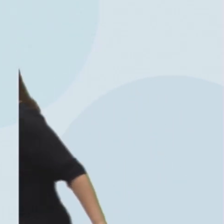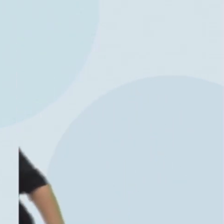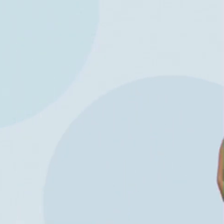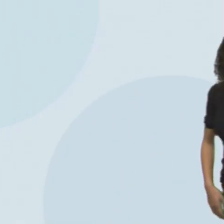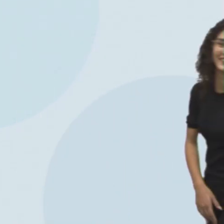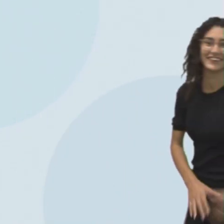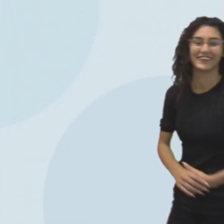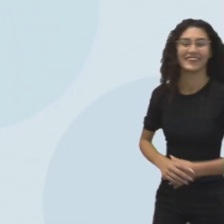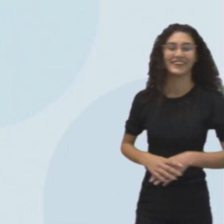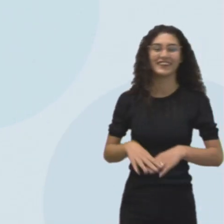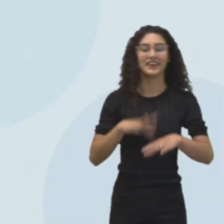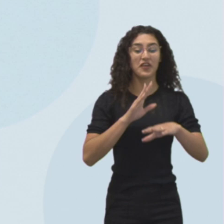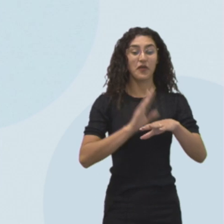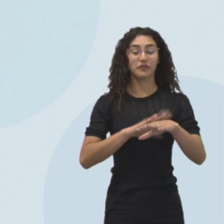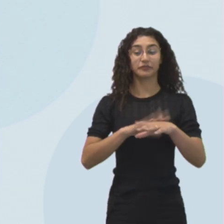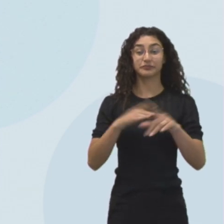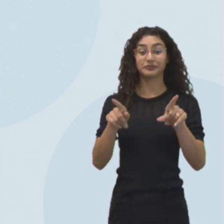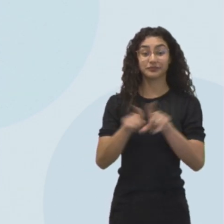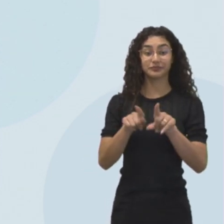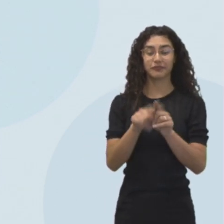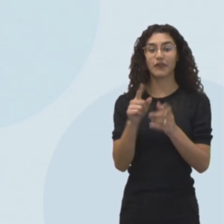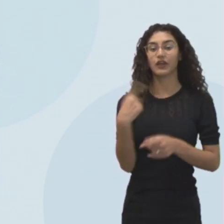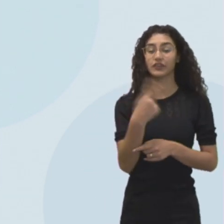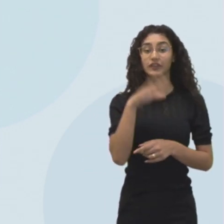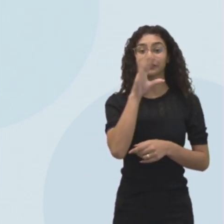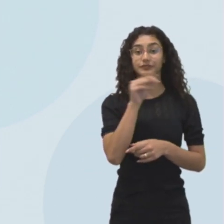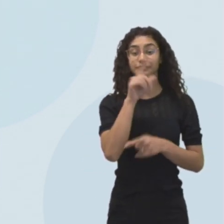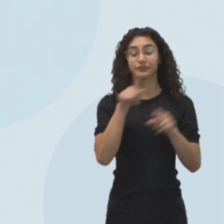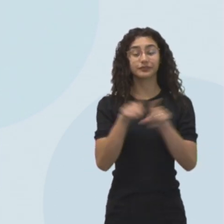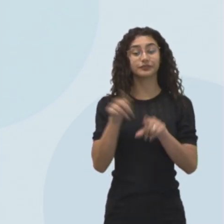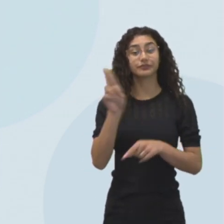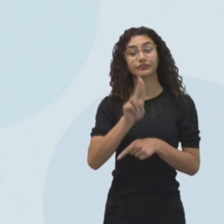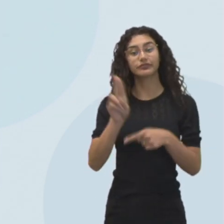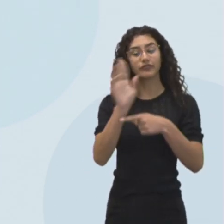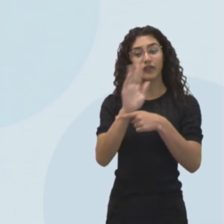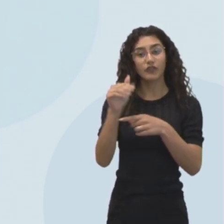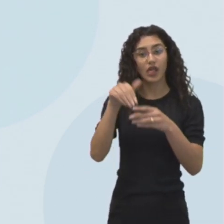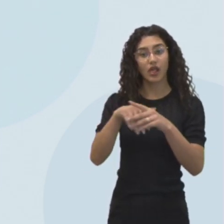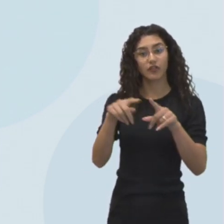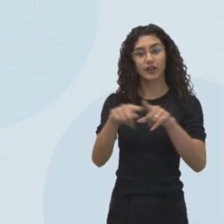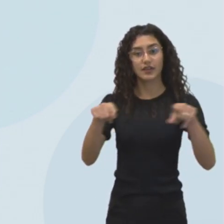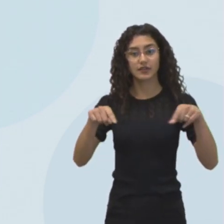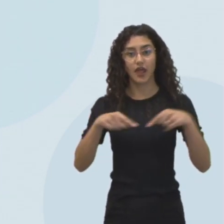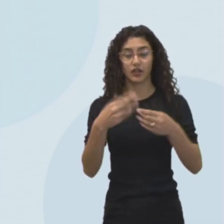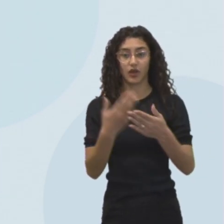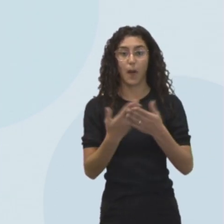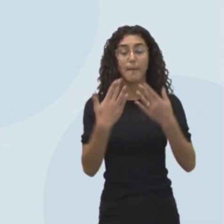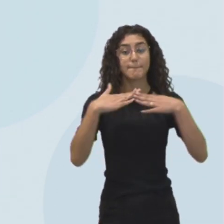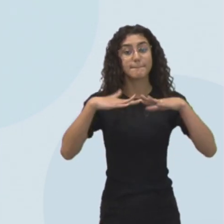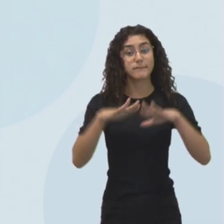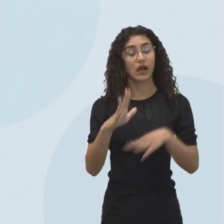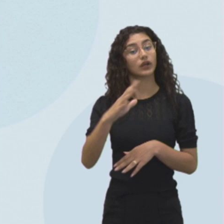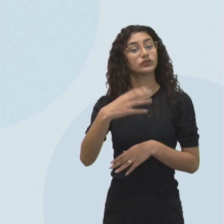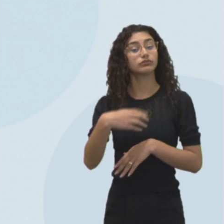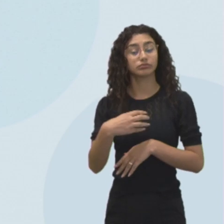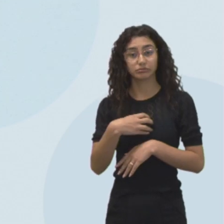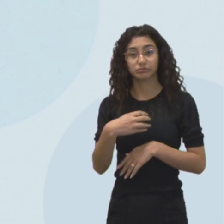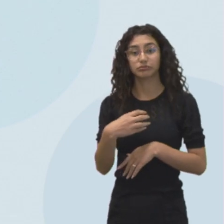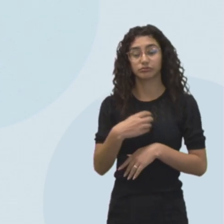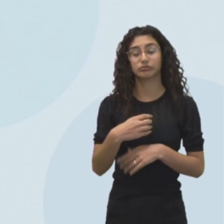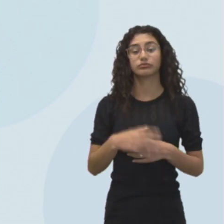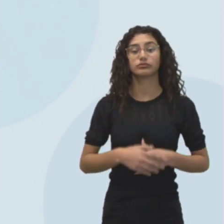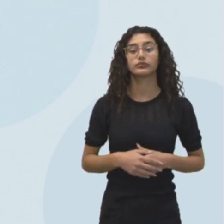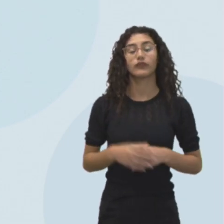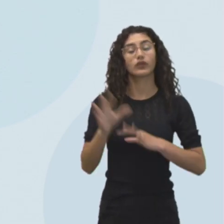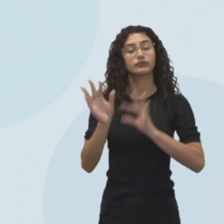por mim e pelo Ademir também, que nós falamos do uso do vídeo em sala de aula, mas na perspectiva